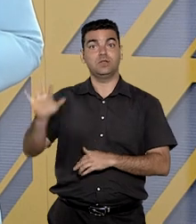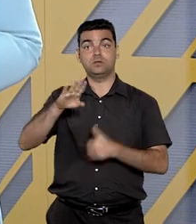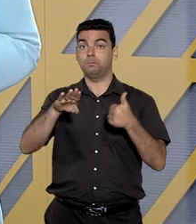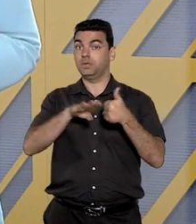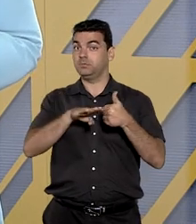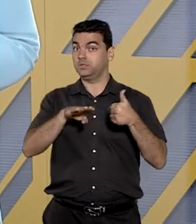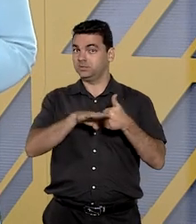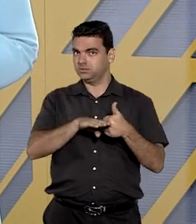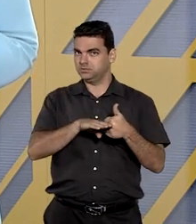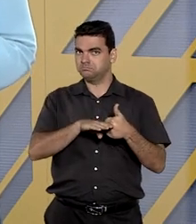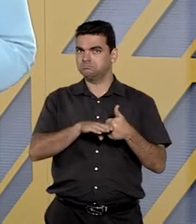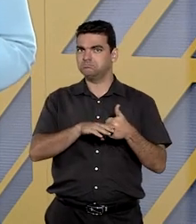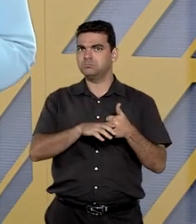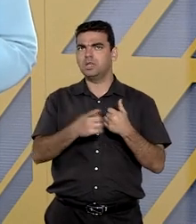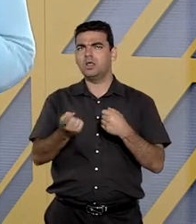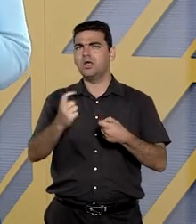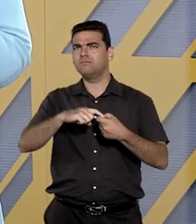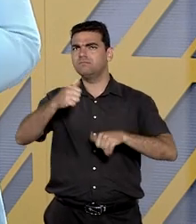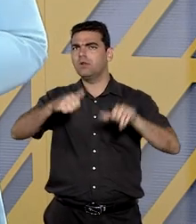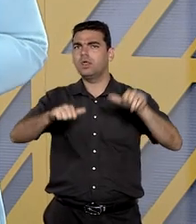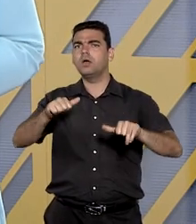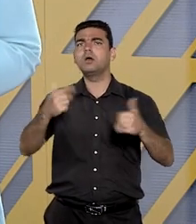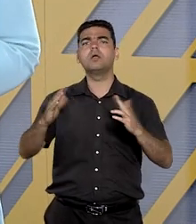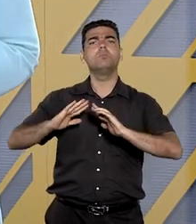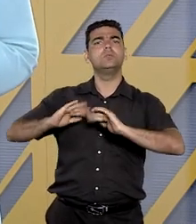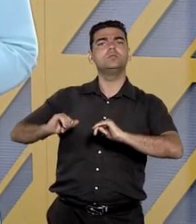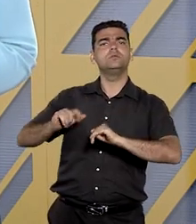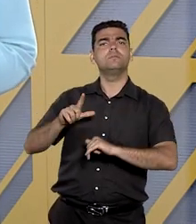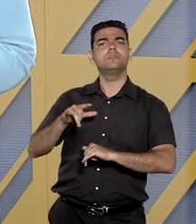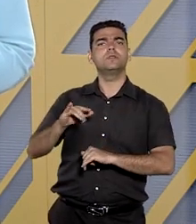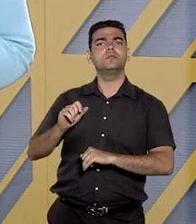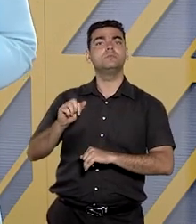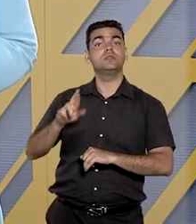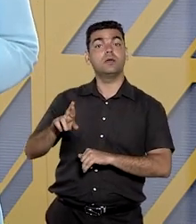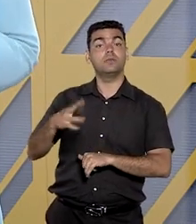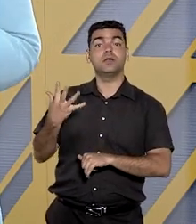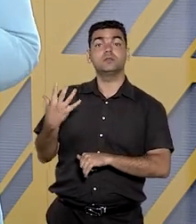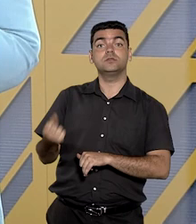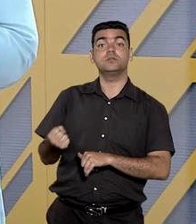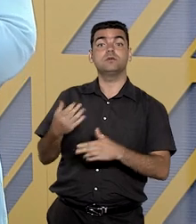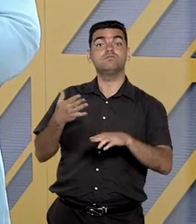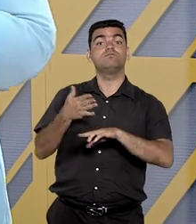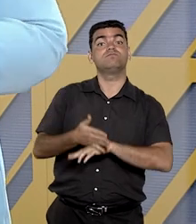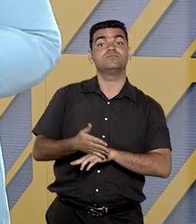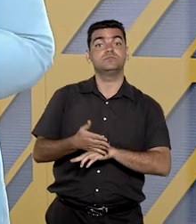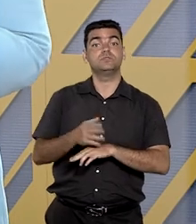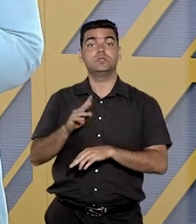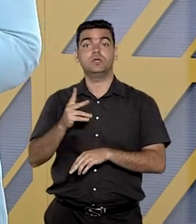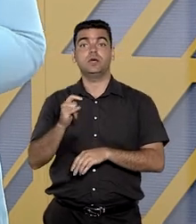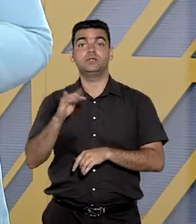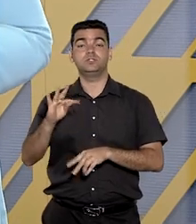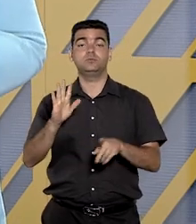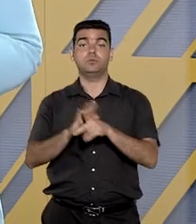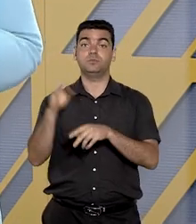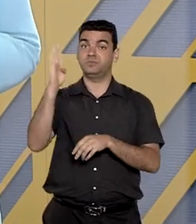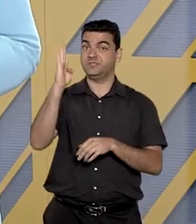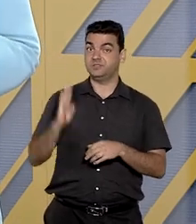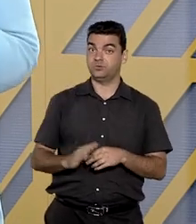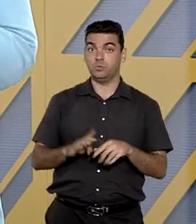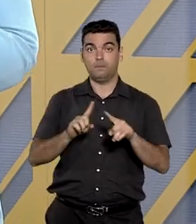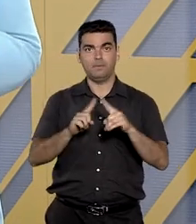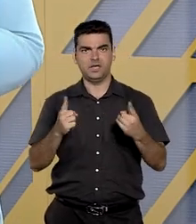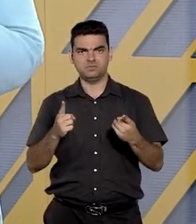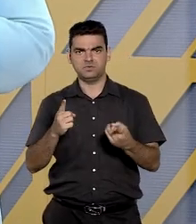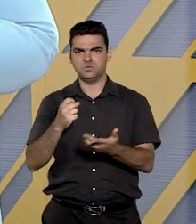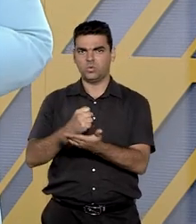juízes federais de primeira instância voltem a apreciar os pedidos de liminar para autorização de ingresso de haitianos do